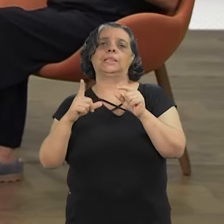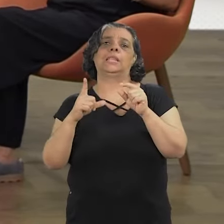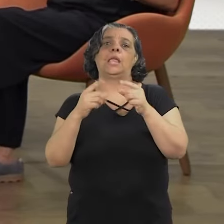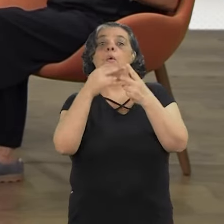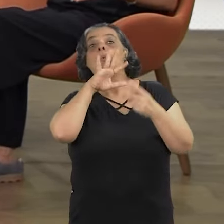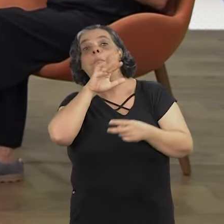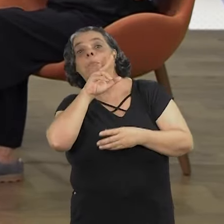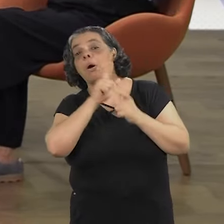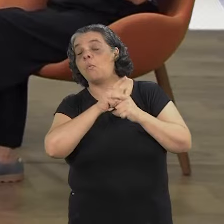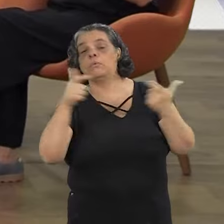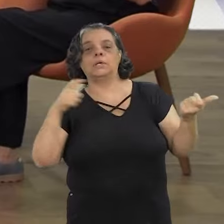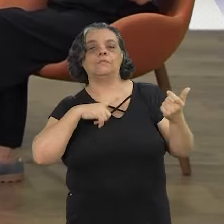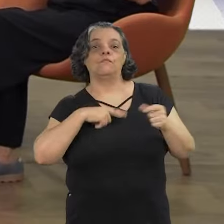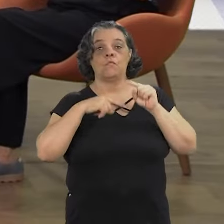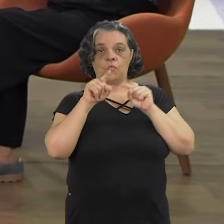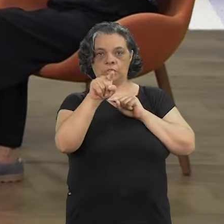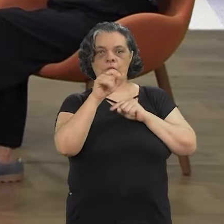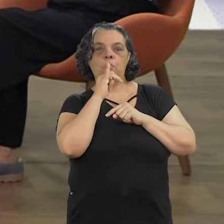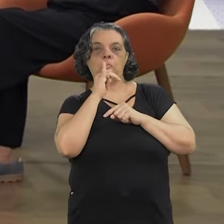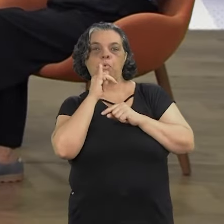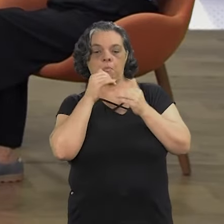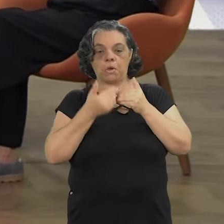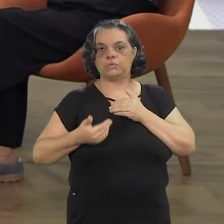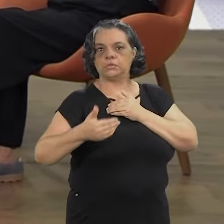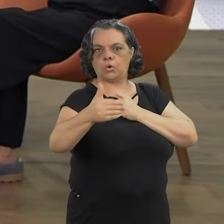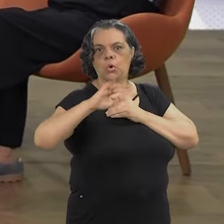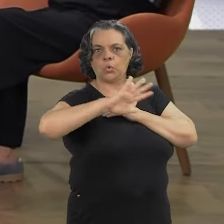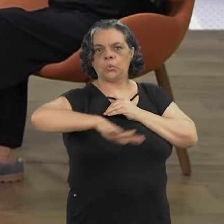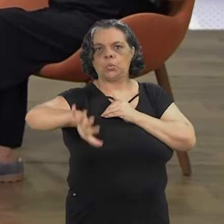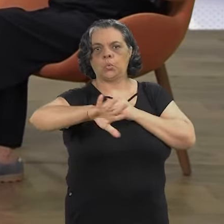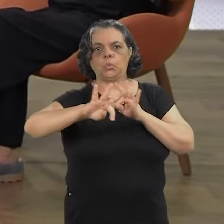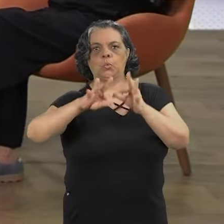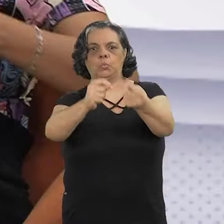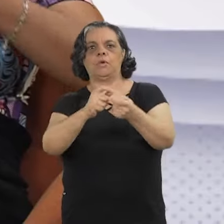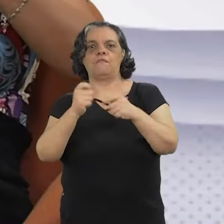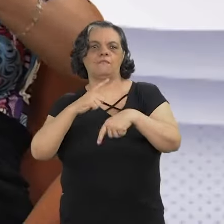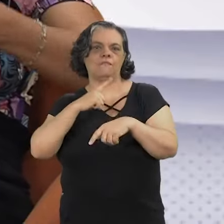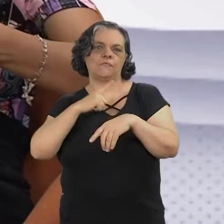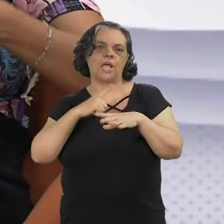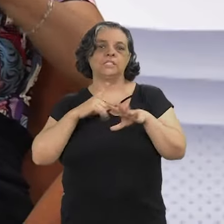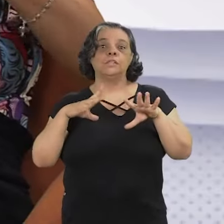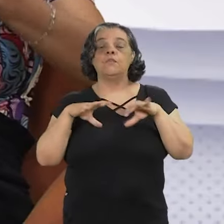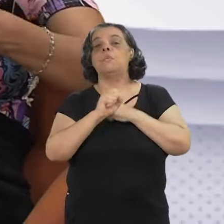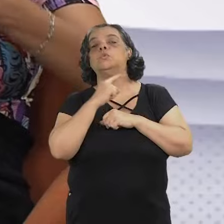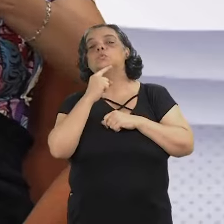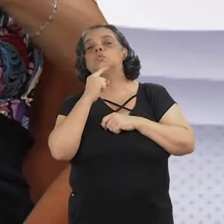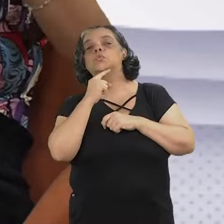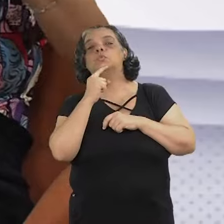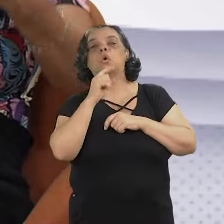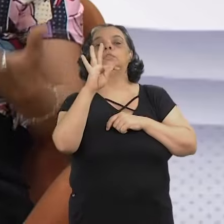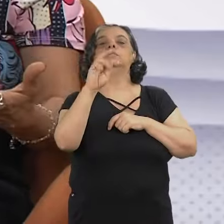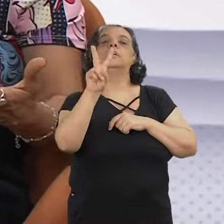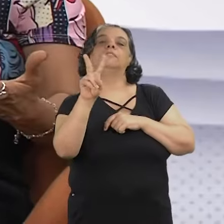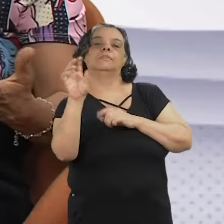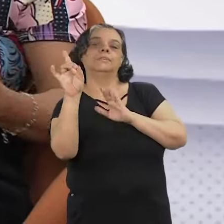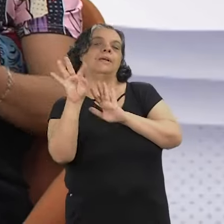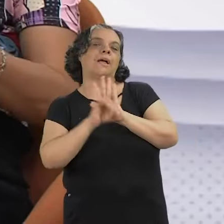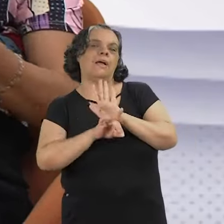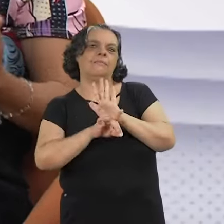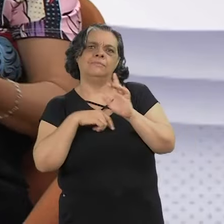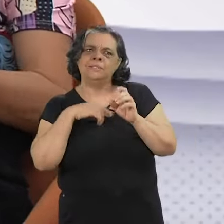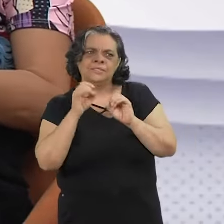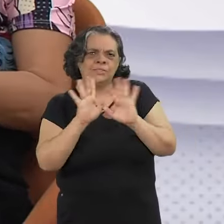malifo gigantesco Imagine você que a partir de agora toda a população brasileira vai se informar somente através do TV DH